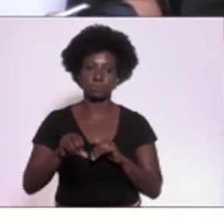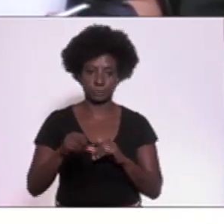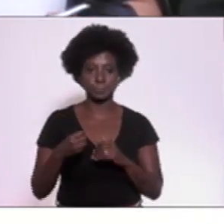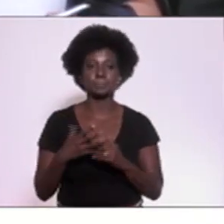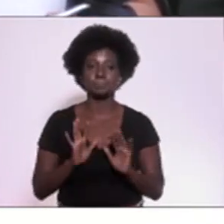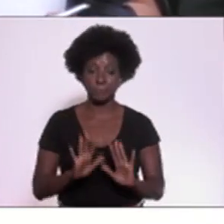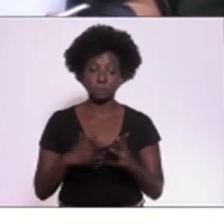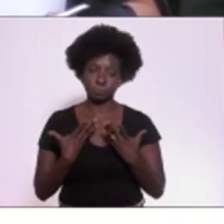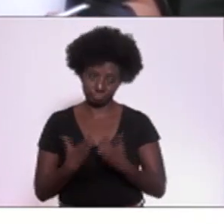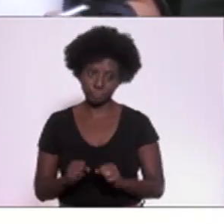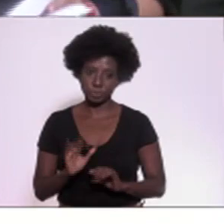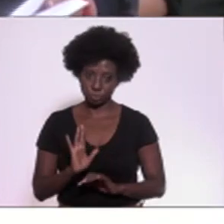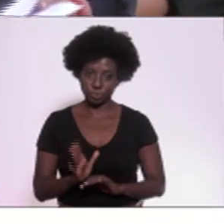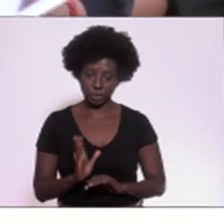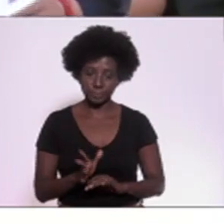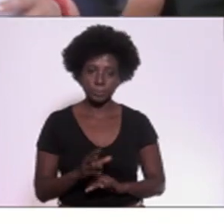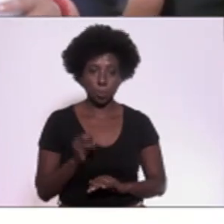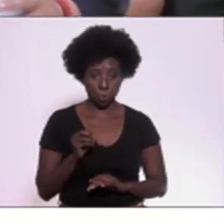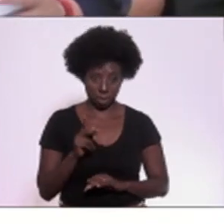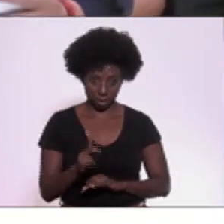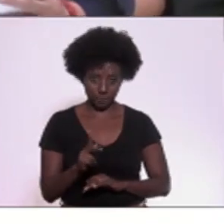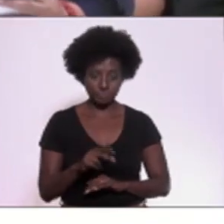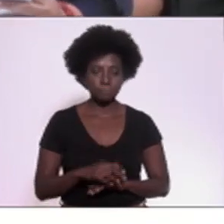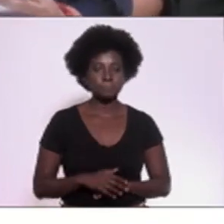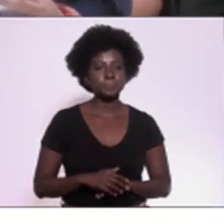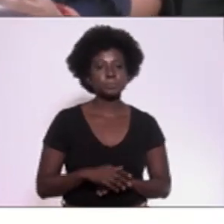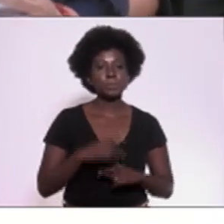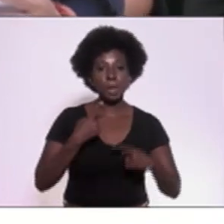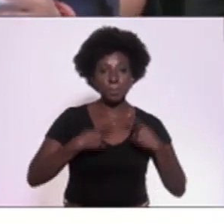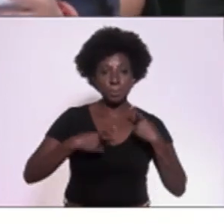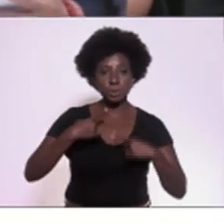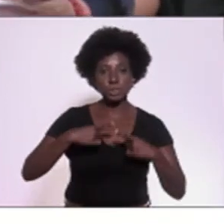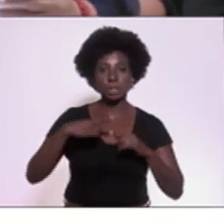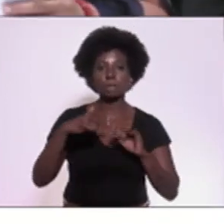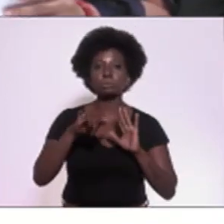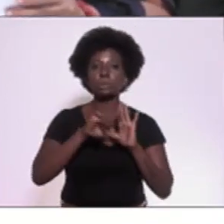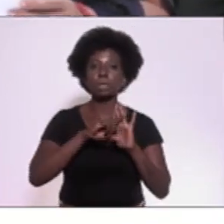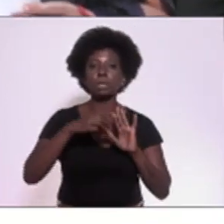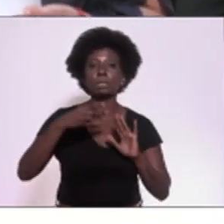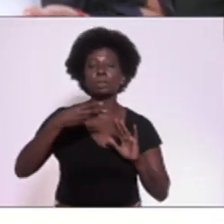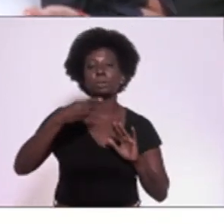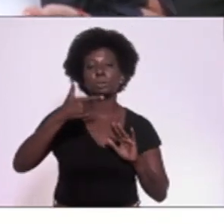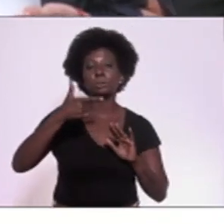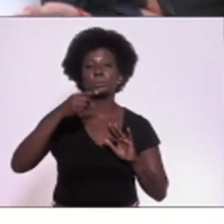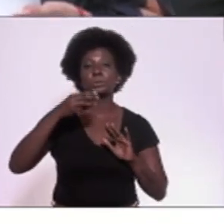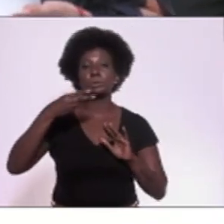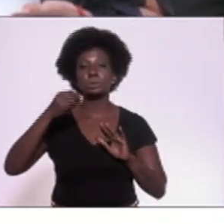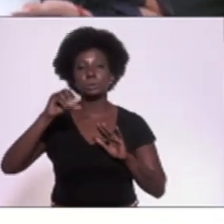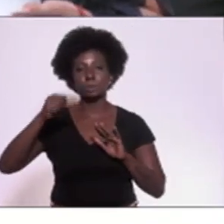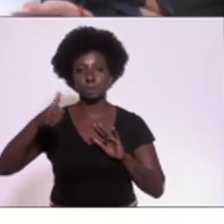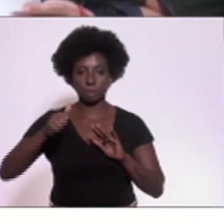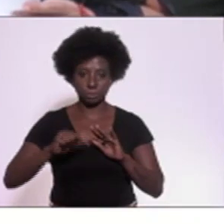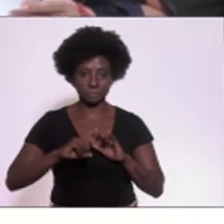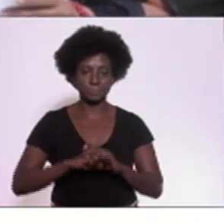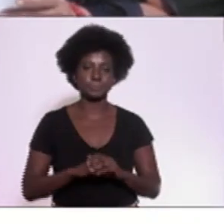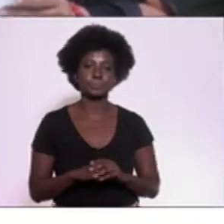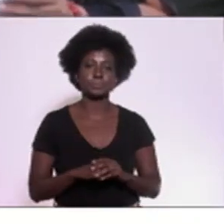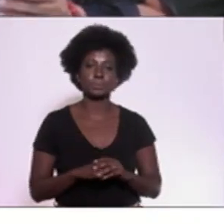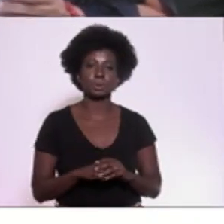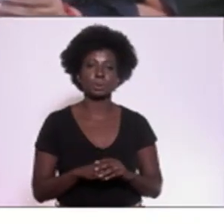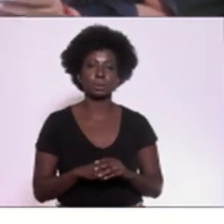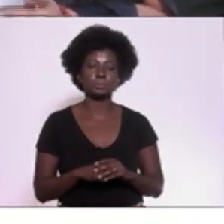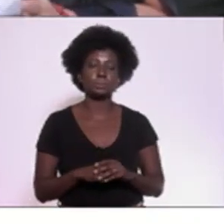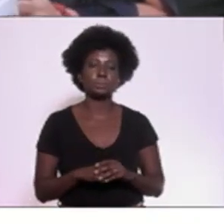Ok. Projeto de lei 342/2019, de autoria do deputado Anderson Moraes, Dionísio Lins, João Peixoto e Jorge Felipe Neto, que autoriza o